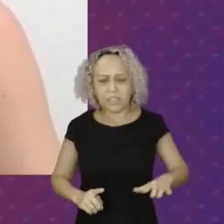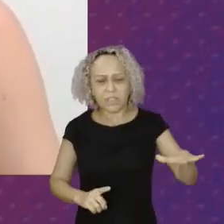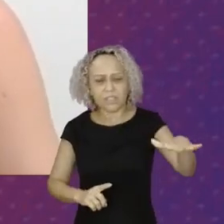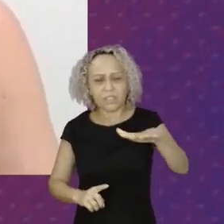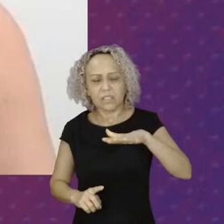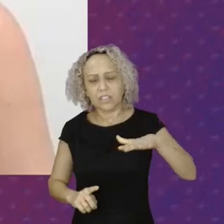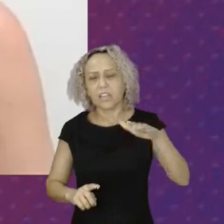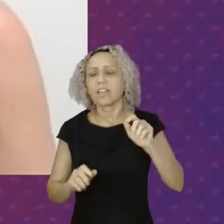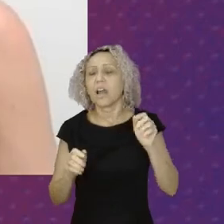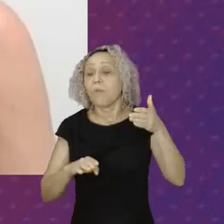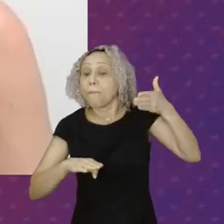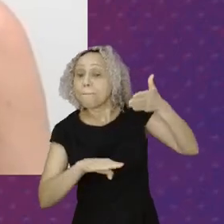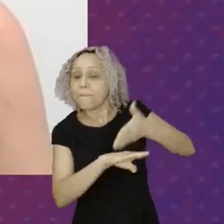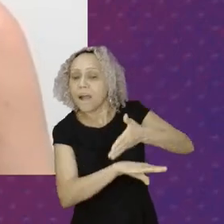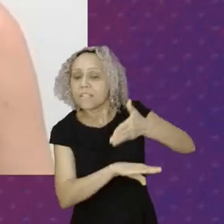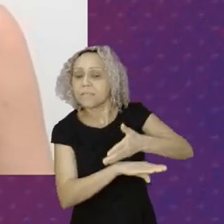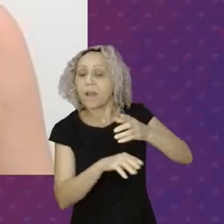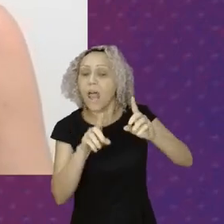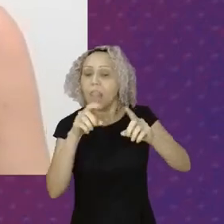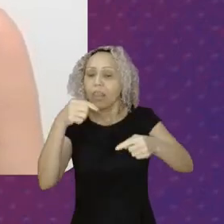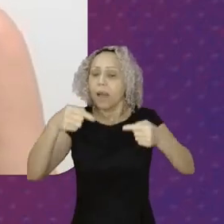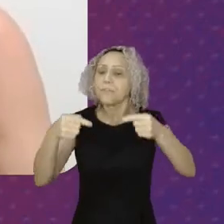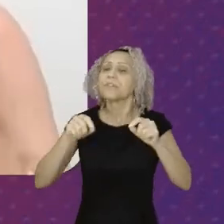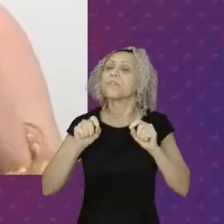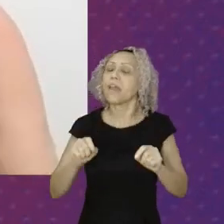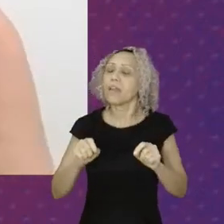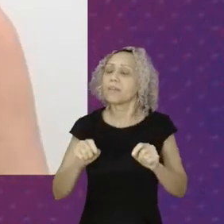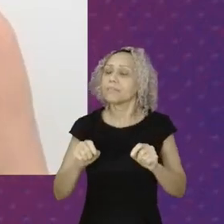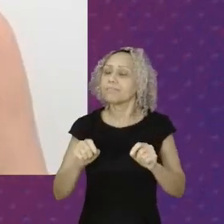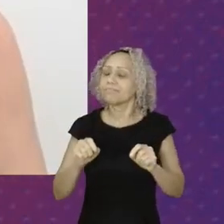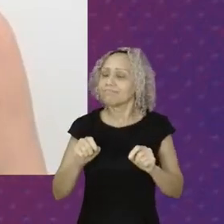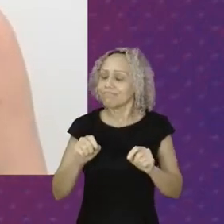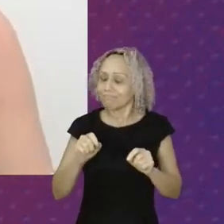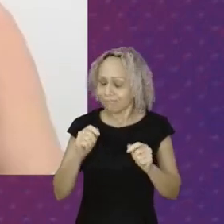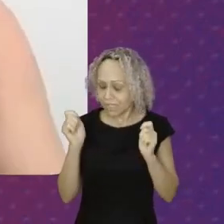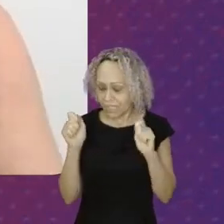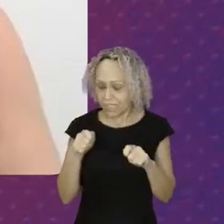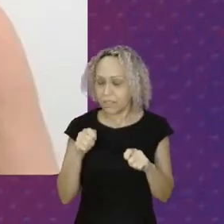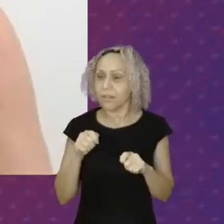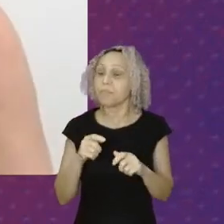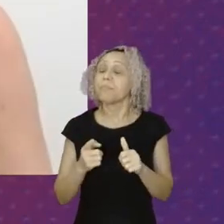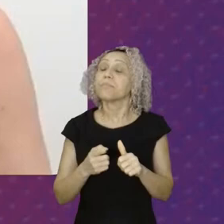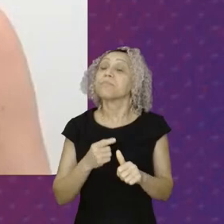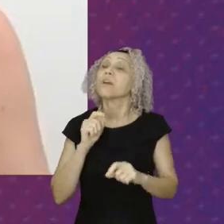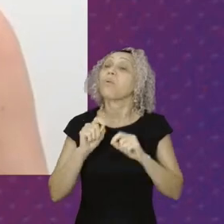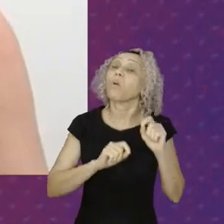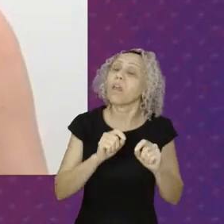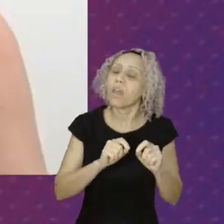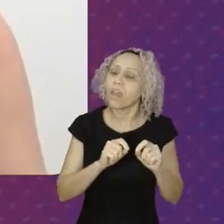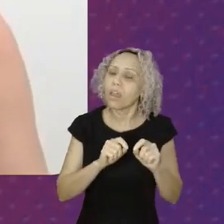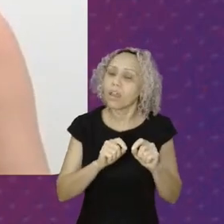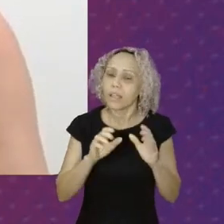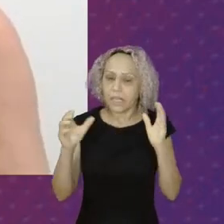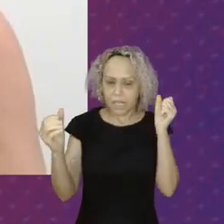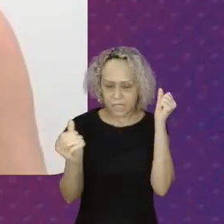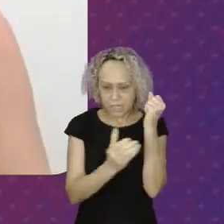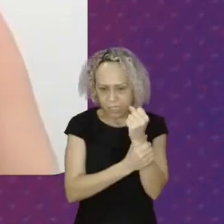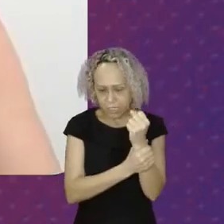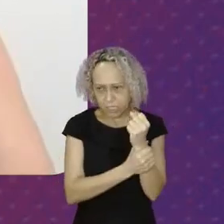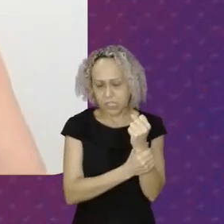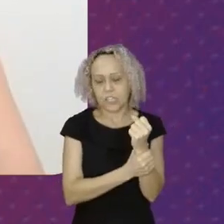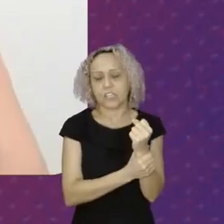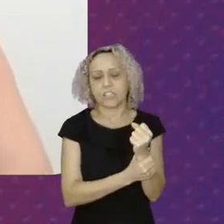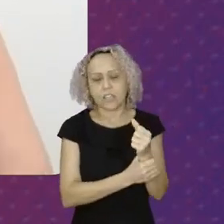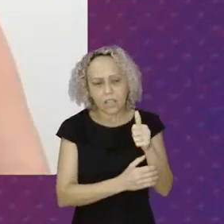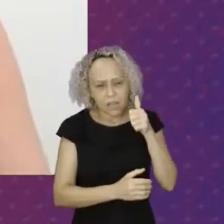acessibilidade, que é nada mais, nada menos que garantir o acesso e a plena participação, em pé de